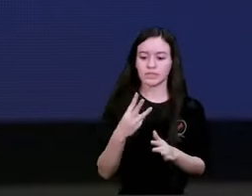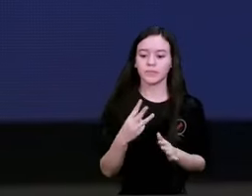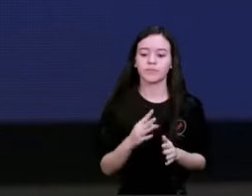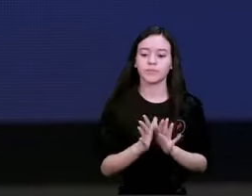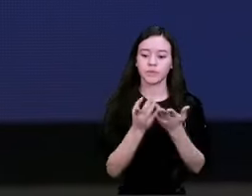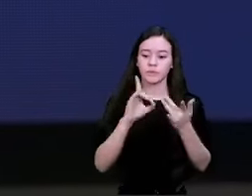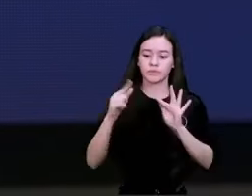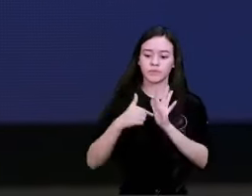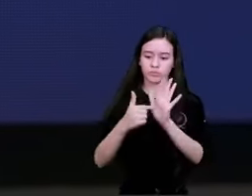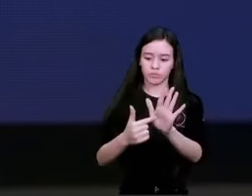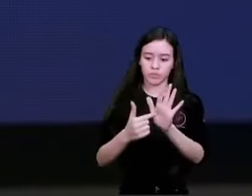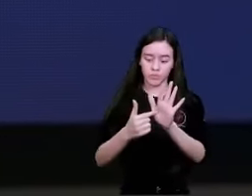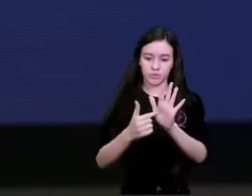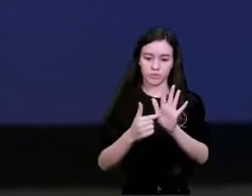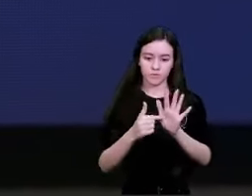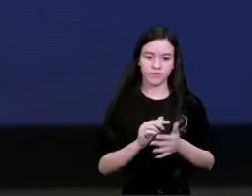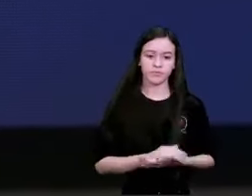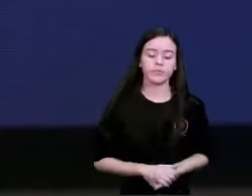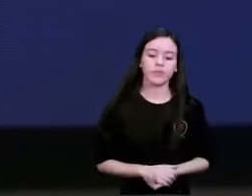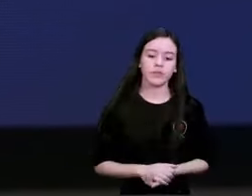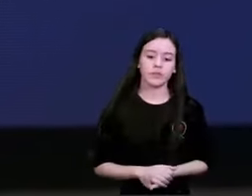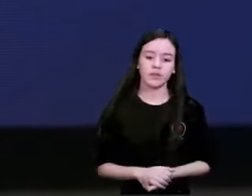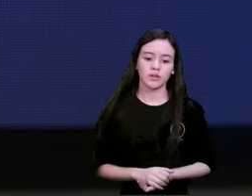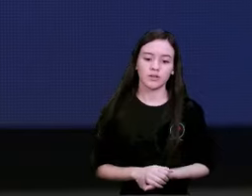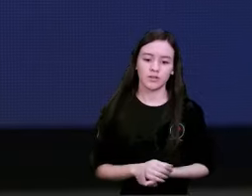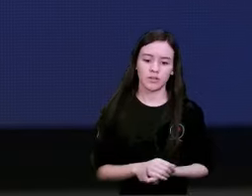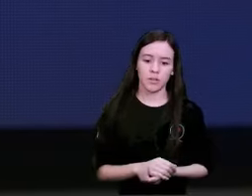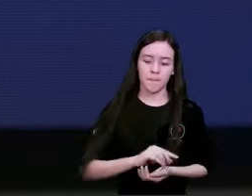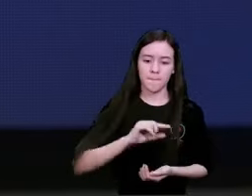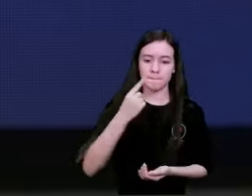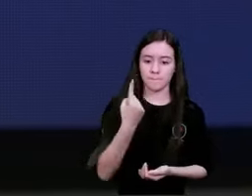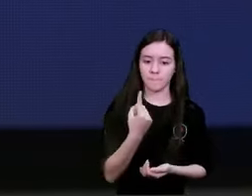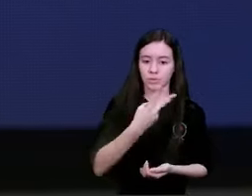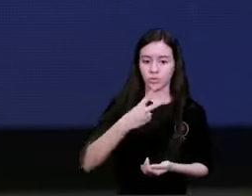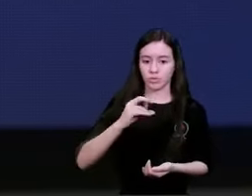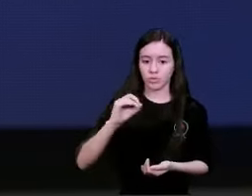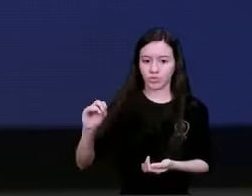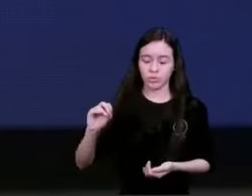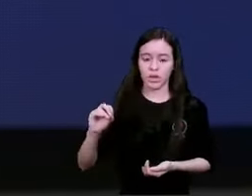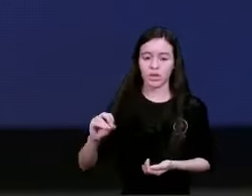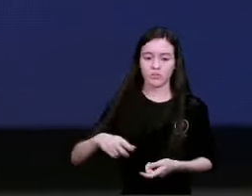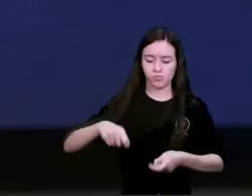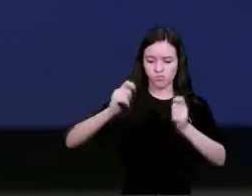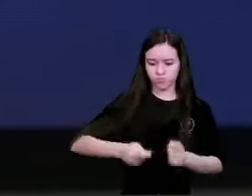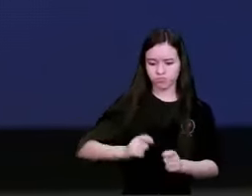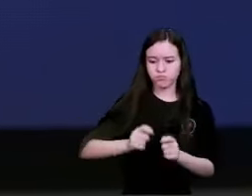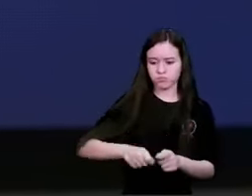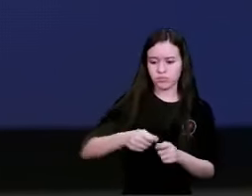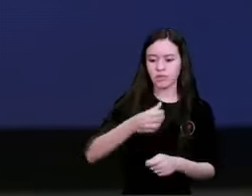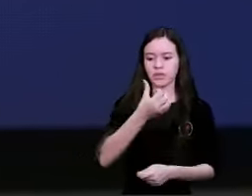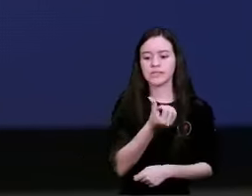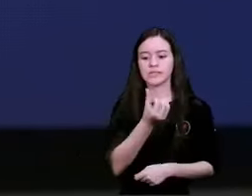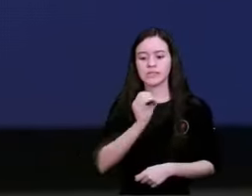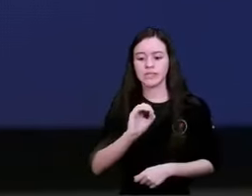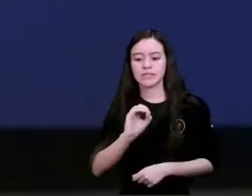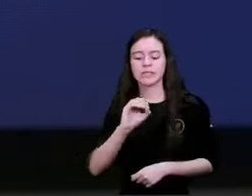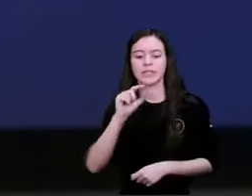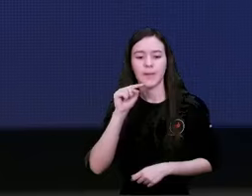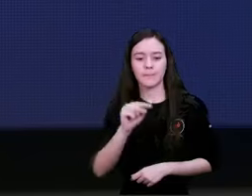a palavra de Deus, que vai ele com 1.200 carros e com